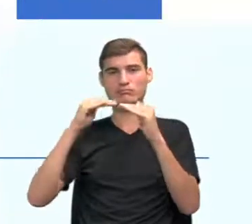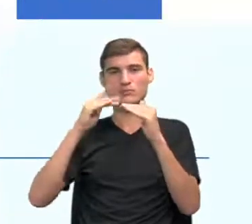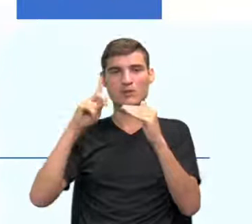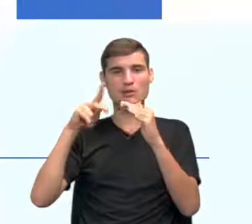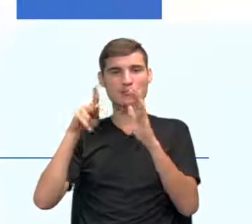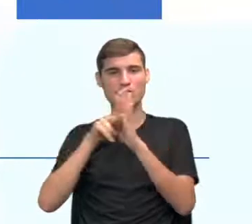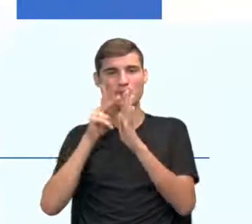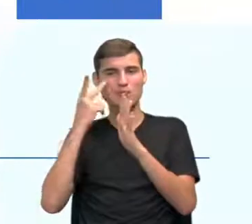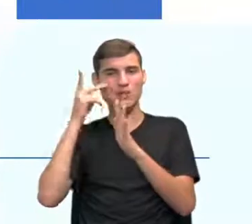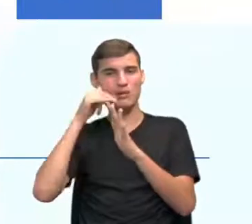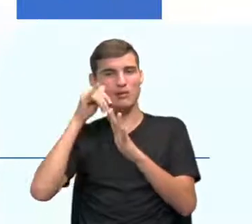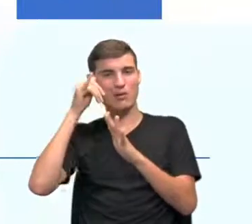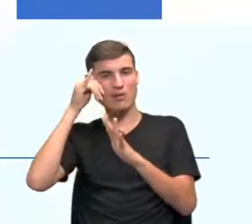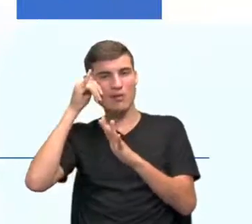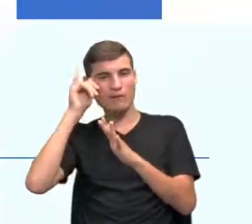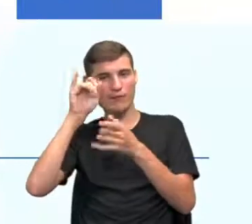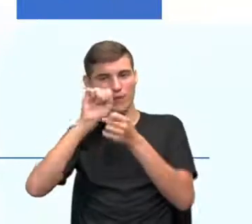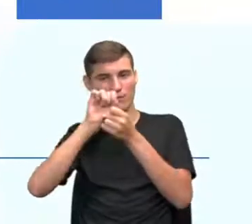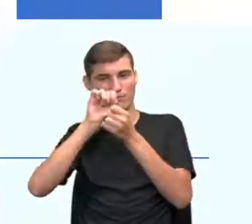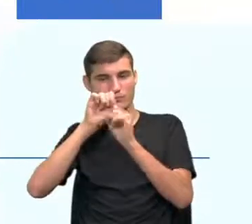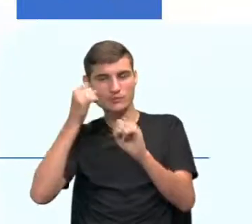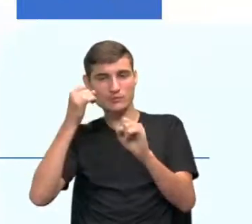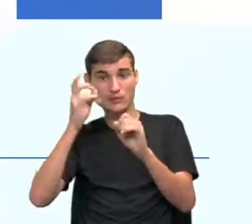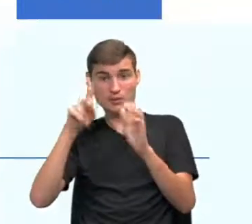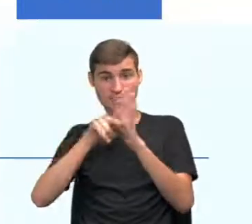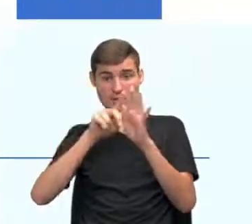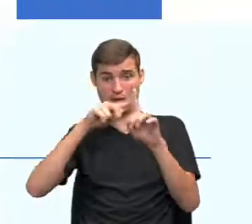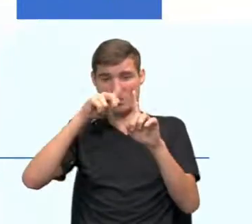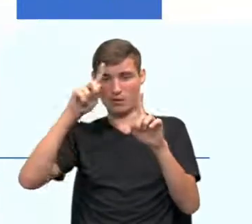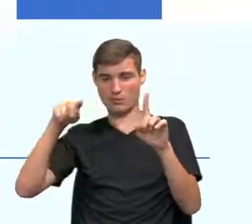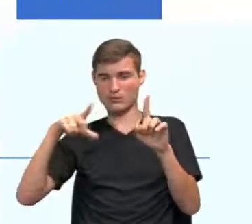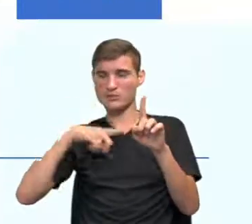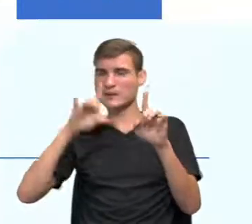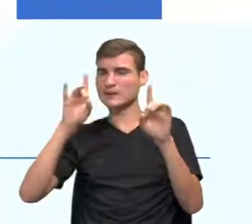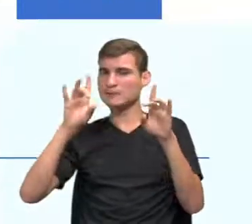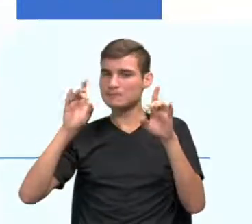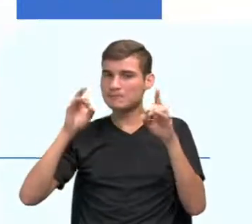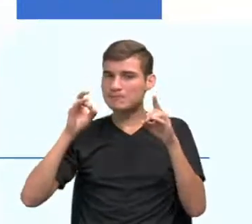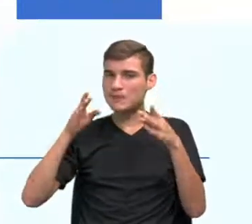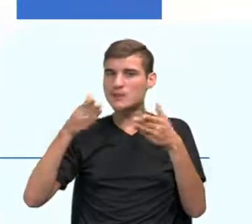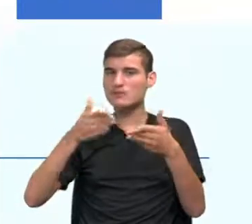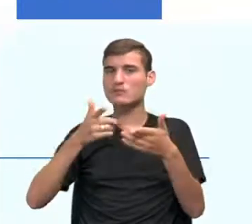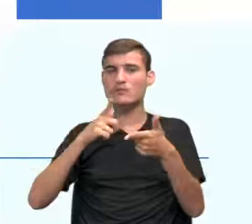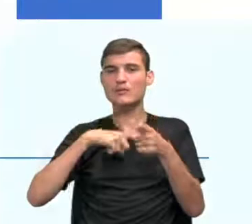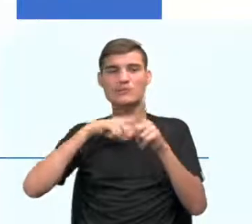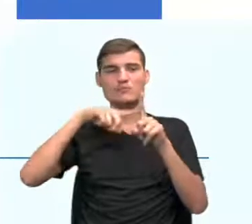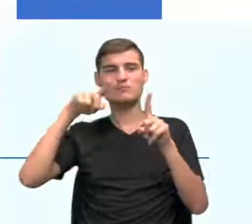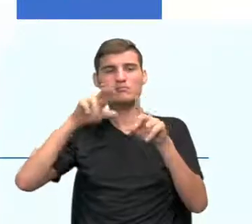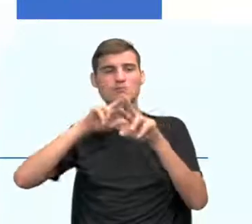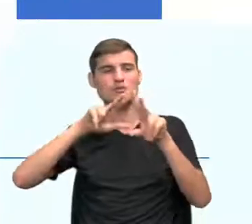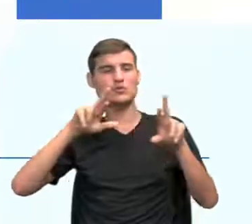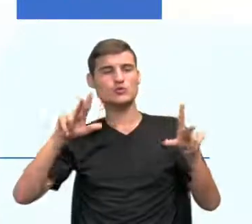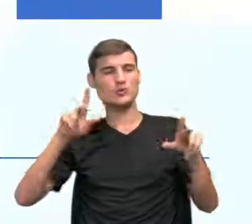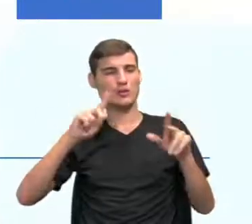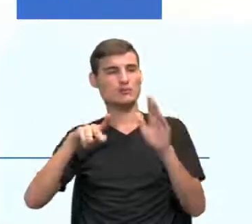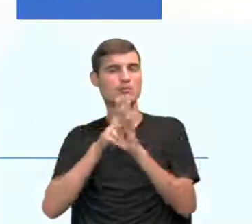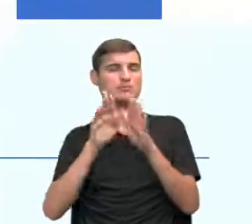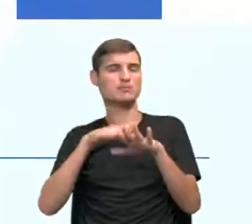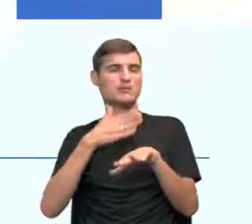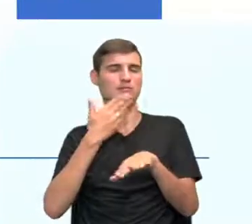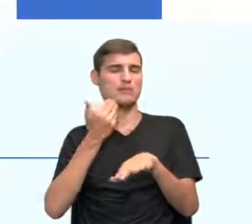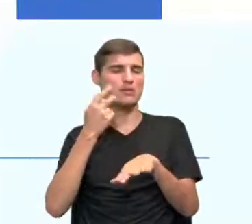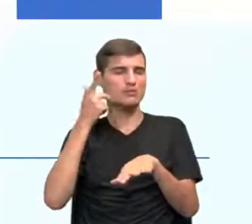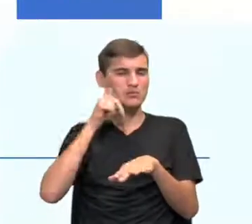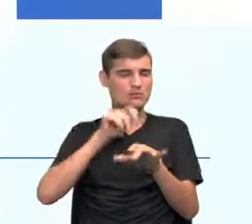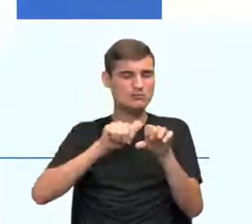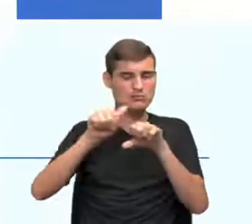ruído. Quando eu gero a minha portadora analógica, eu gero com uma frequência específica, eu não gero um monte de sinal espúrio, então é mais fácil de ser gerada, é